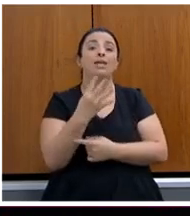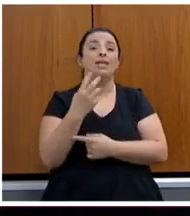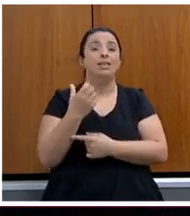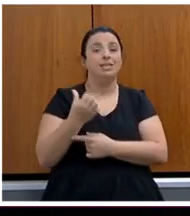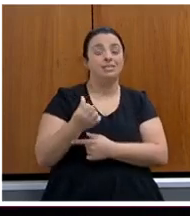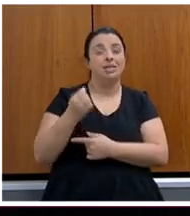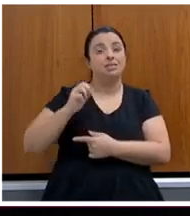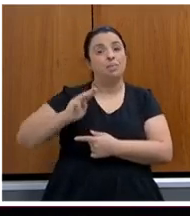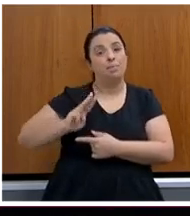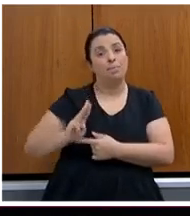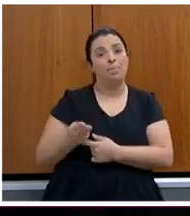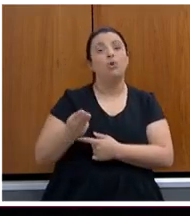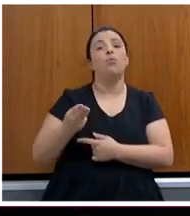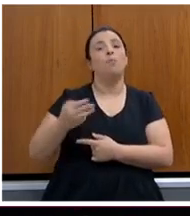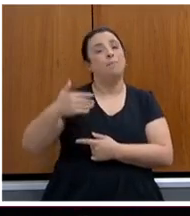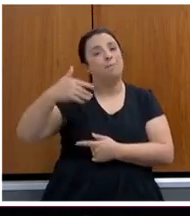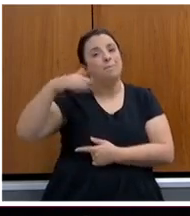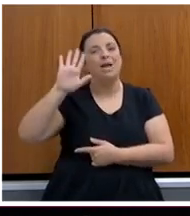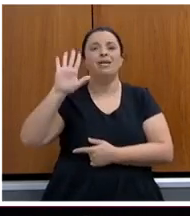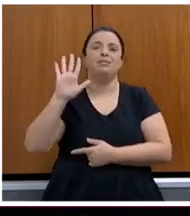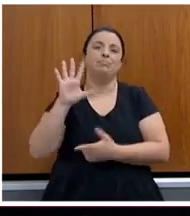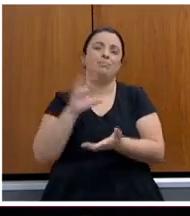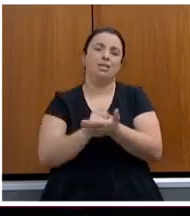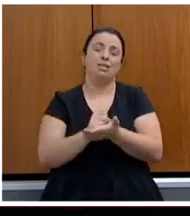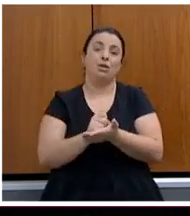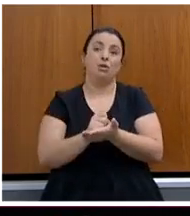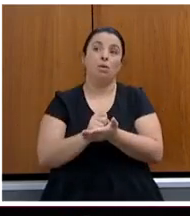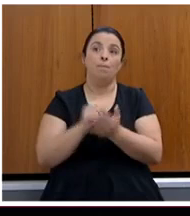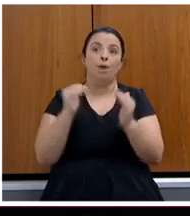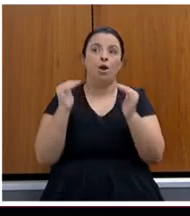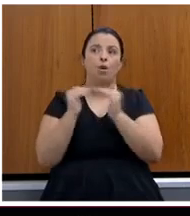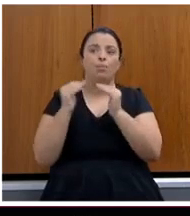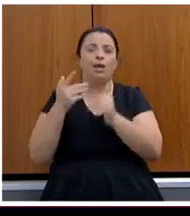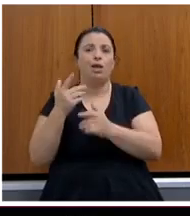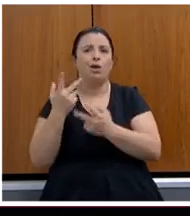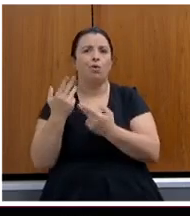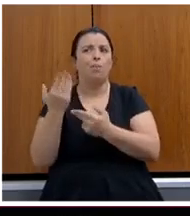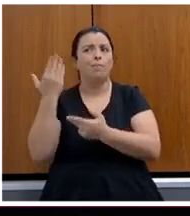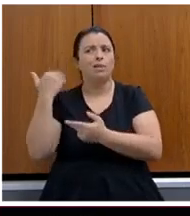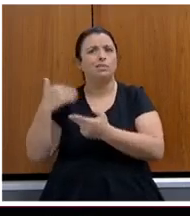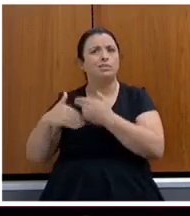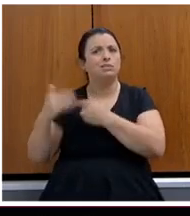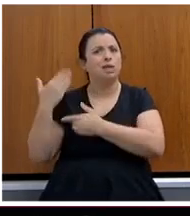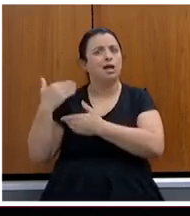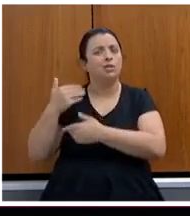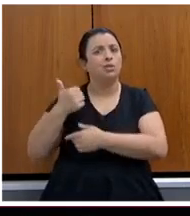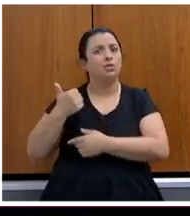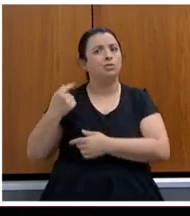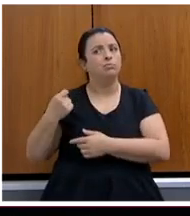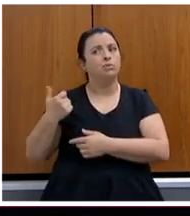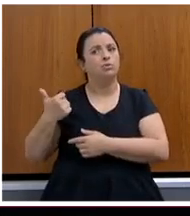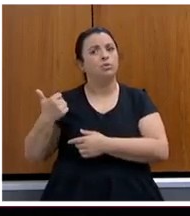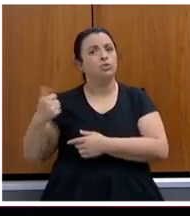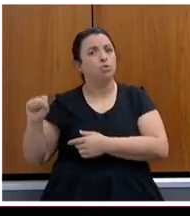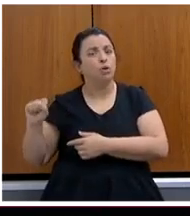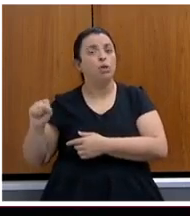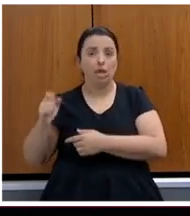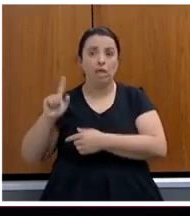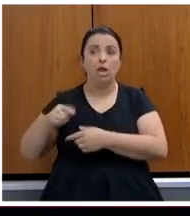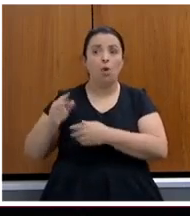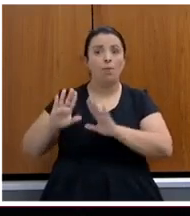1679 matrículas para chegar ao patamar de 2018 foi negociação do Governo do Estado fez me